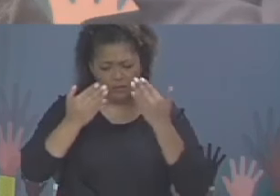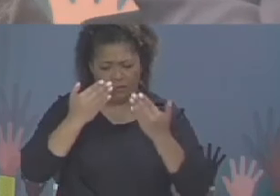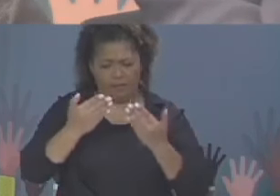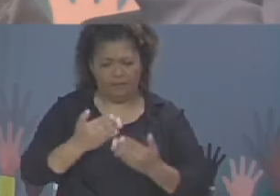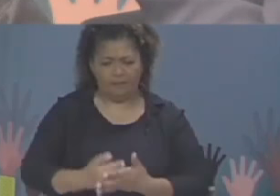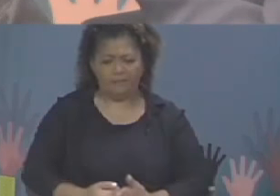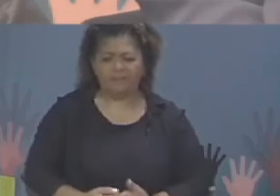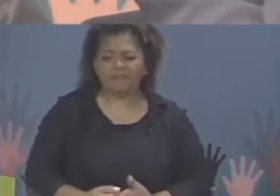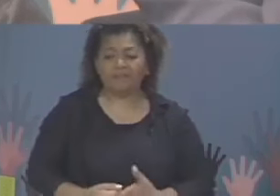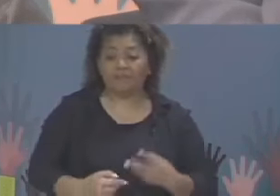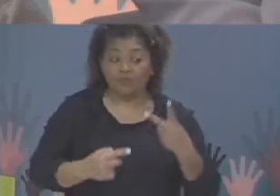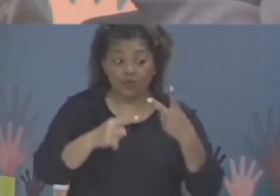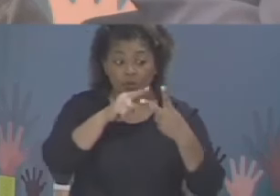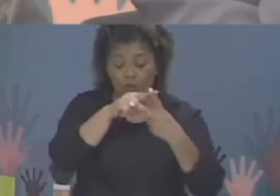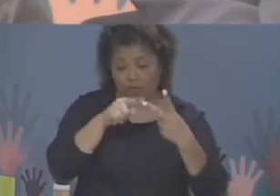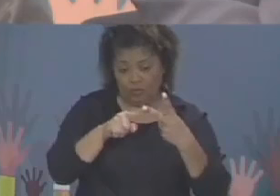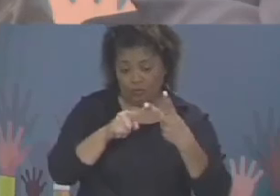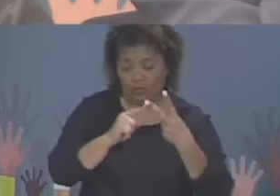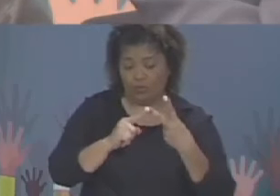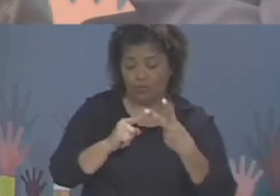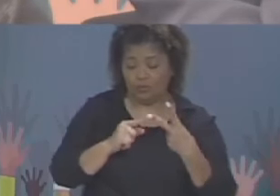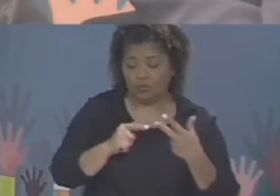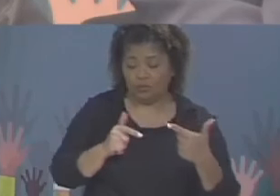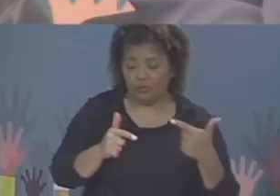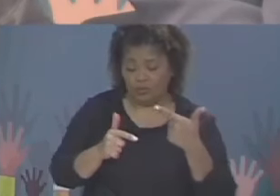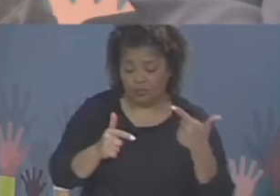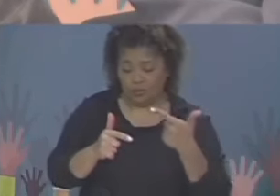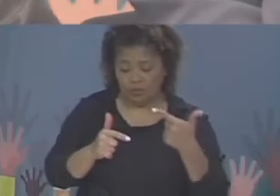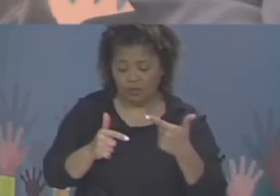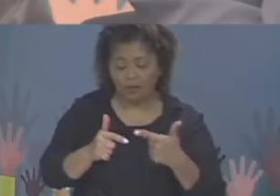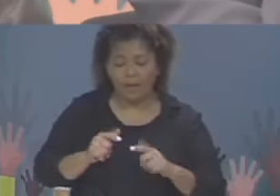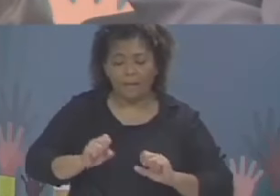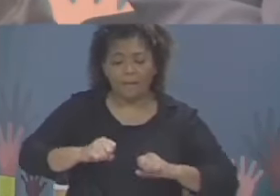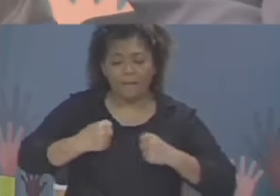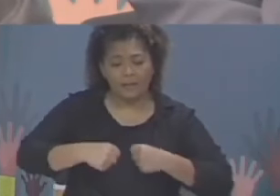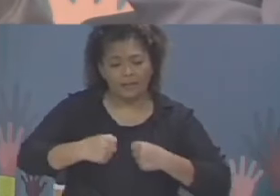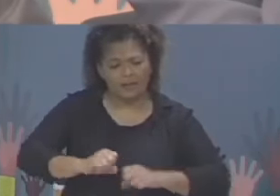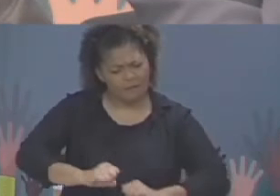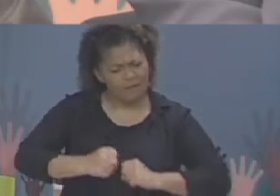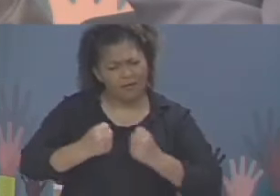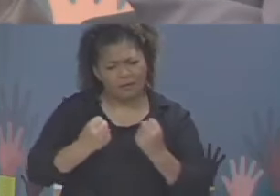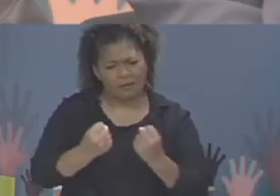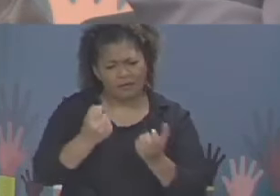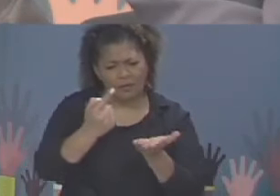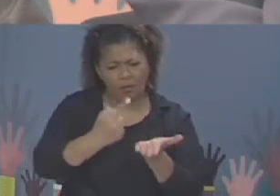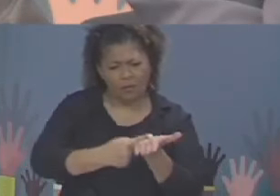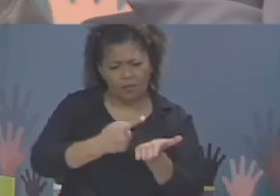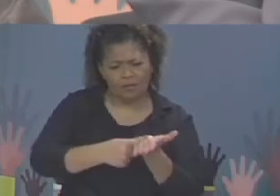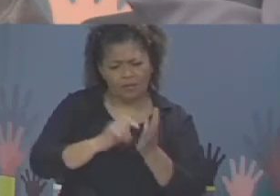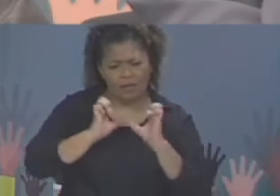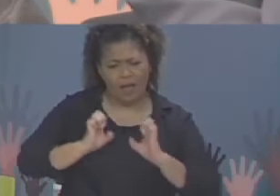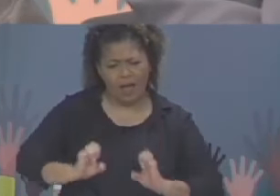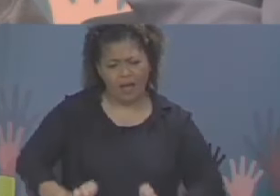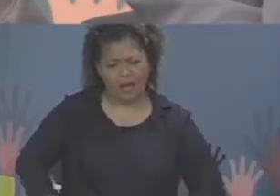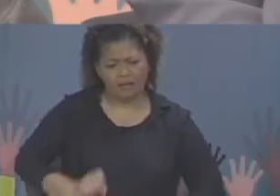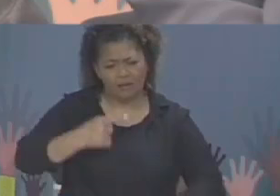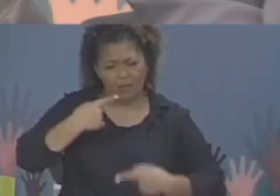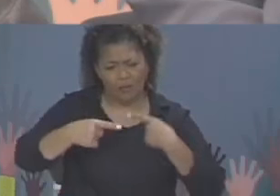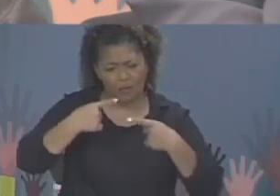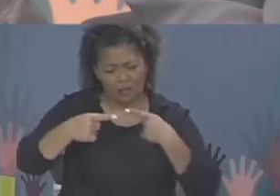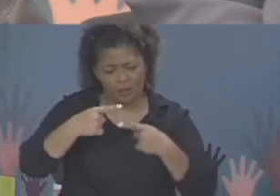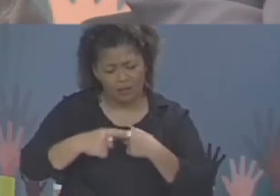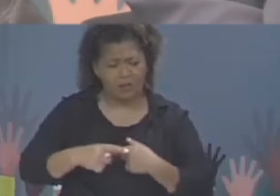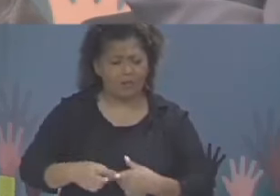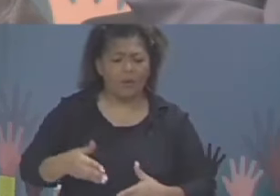tratar da psicologia e sua relação com a sociedade, porque nós precisamos fortalecer o compromisso ético e político com a defesa intransigente